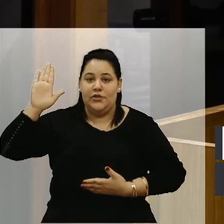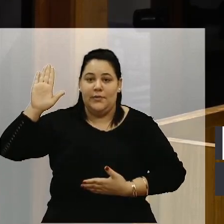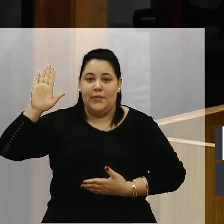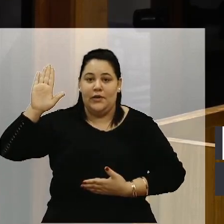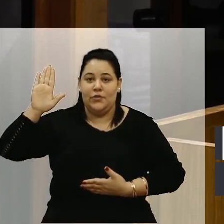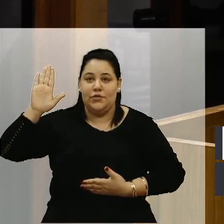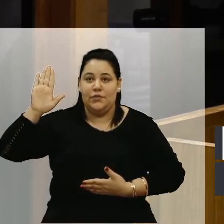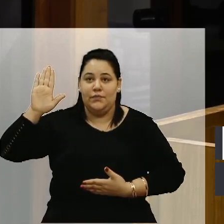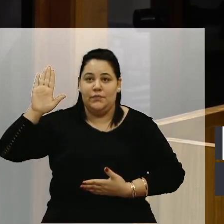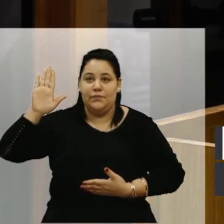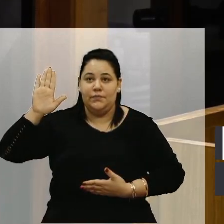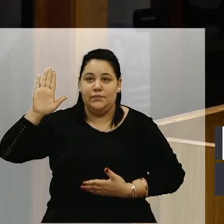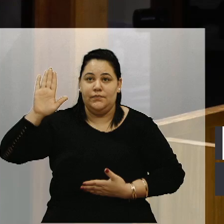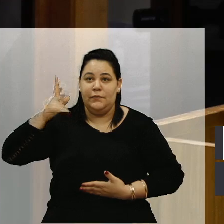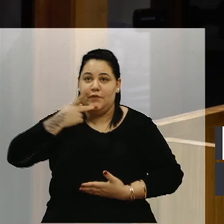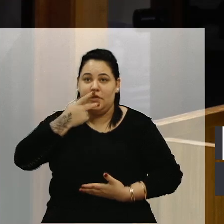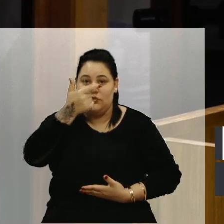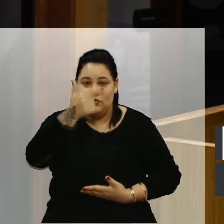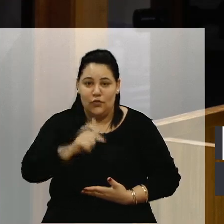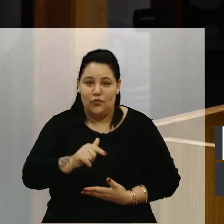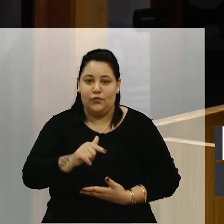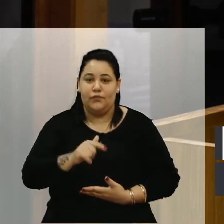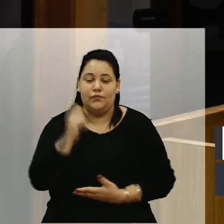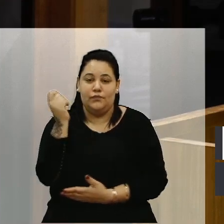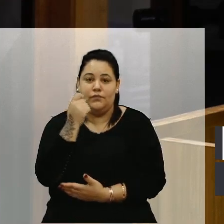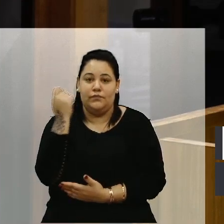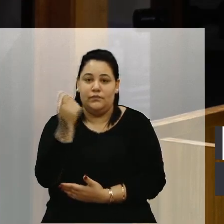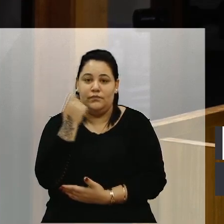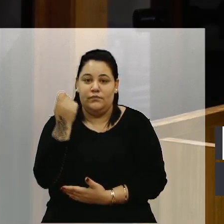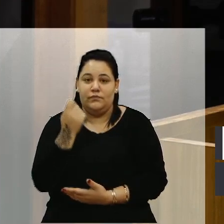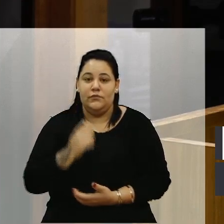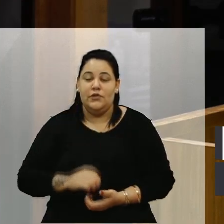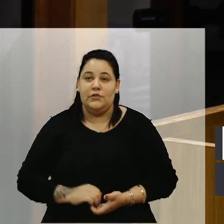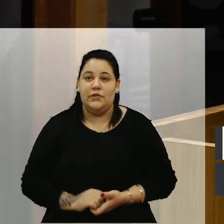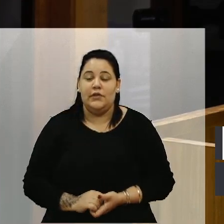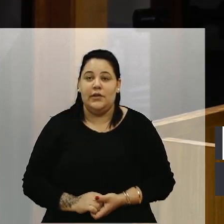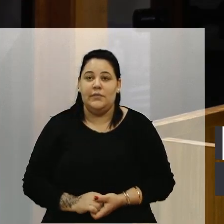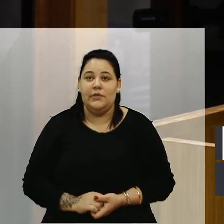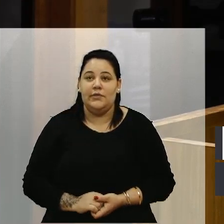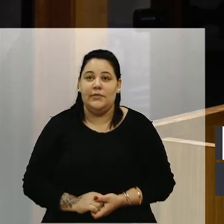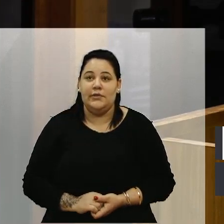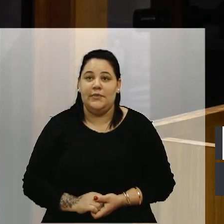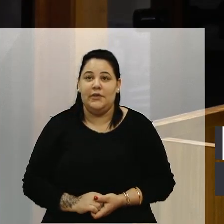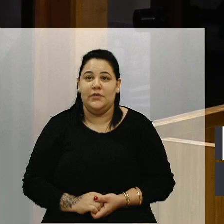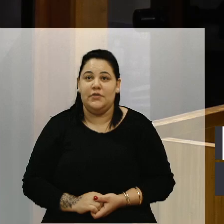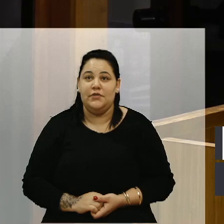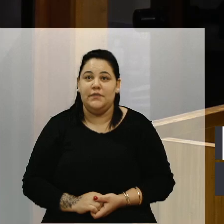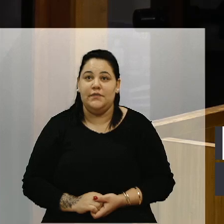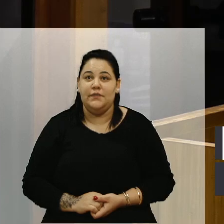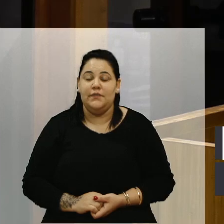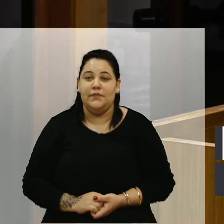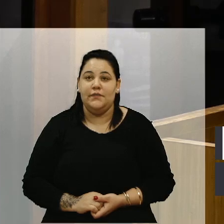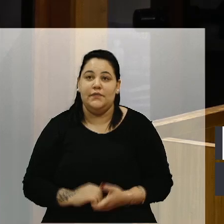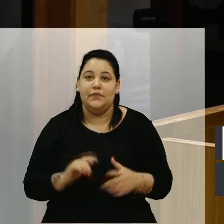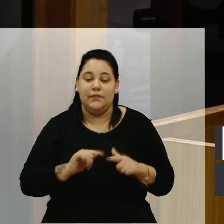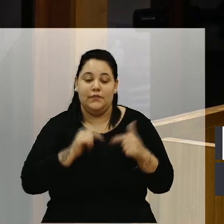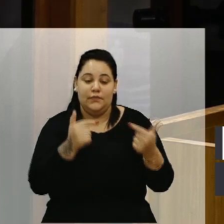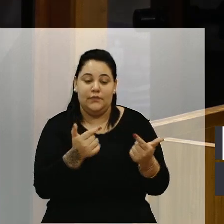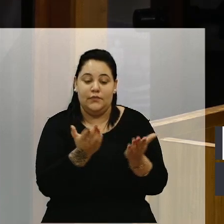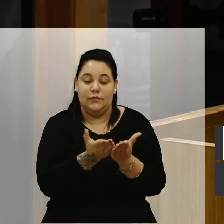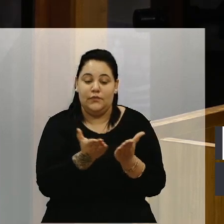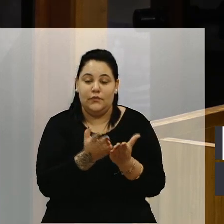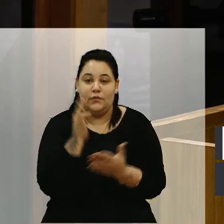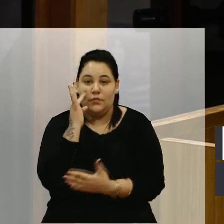reforçar as encostas da Serra. Justamente o tema que nós tratamos na terça-feira, ações e estudos para